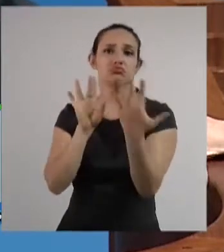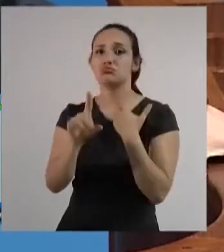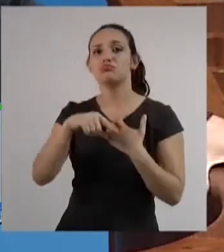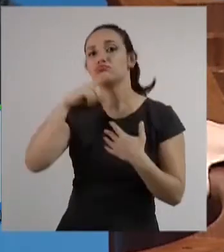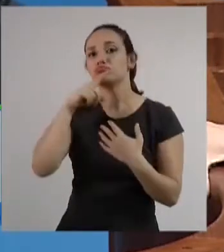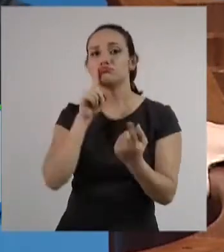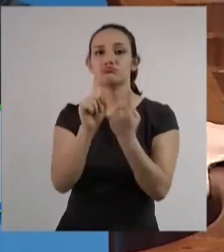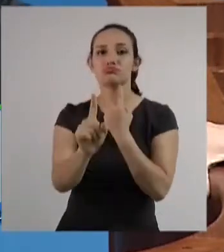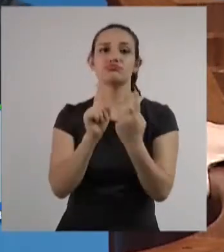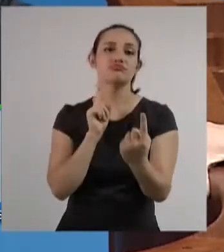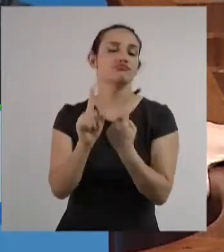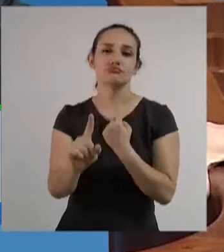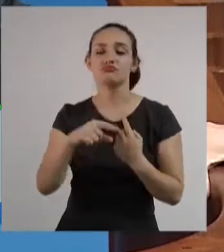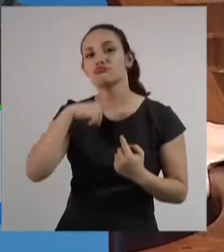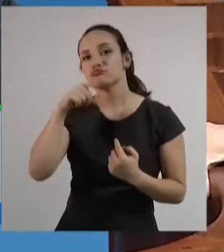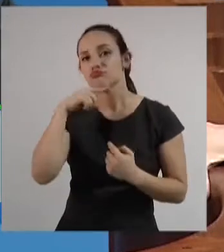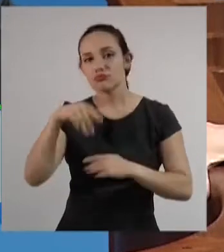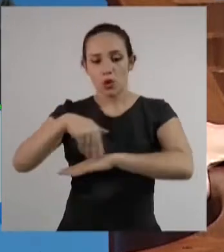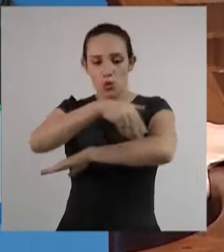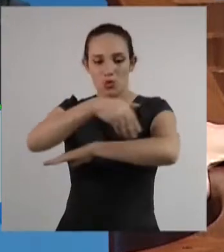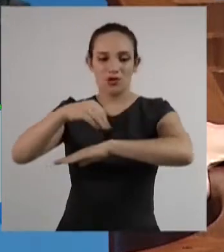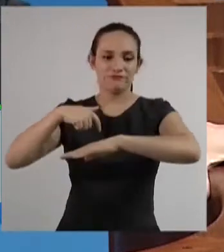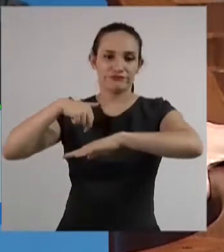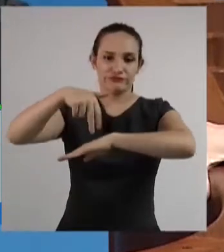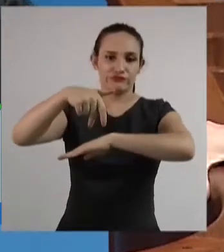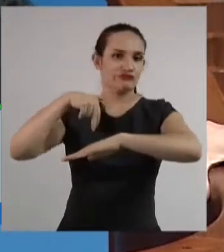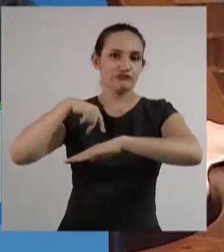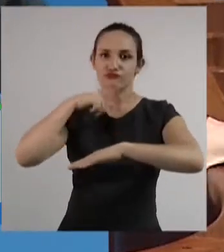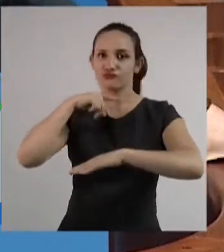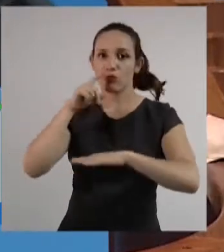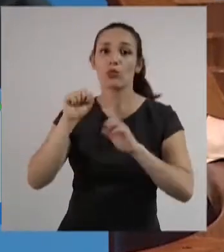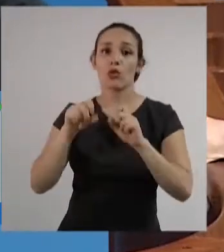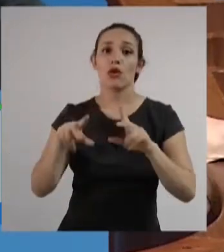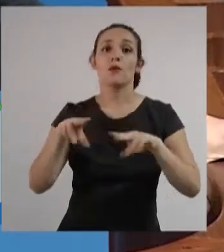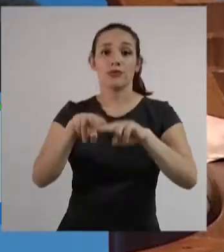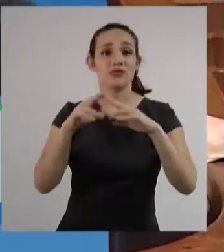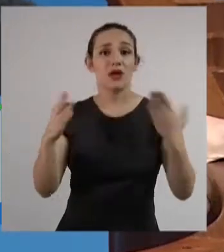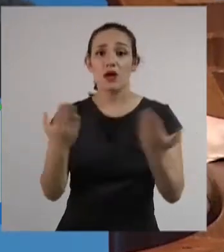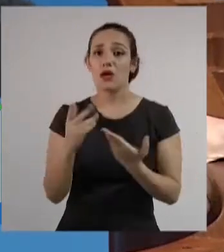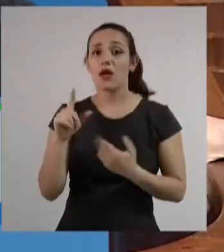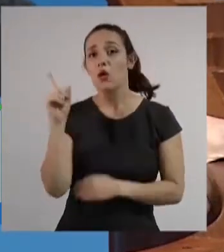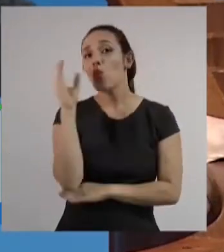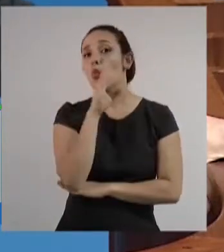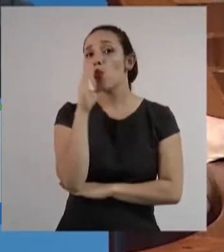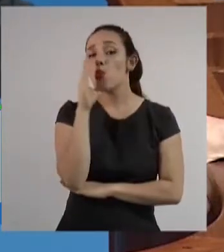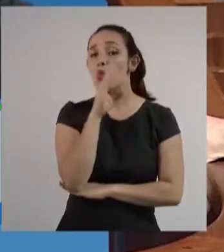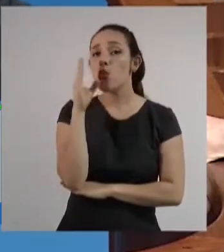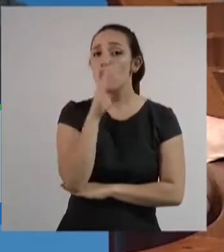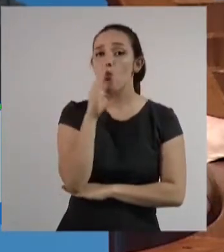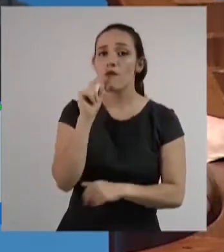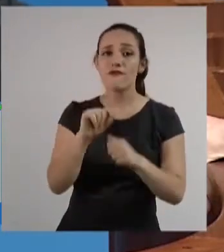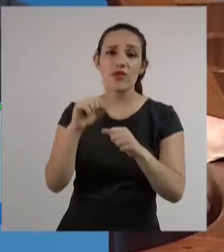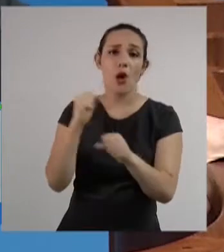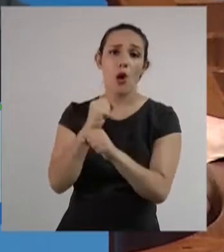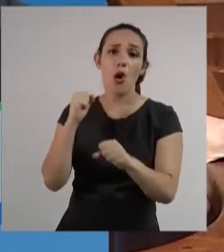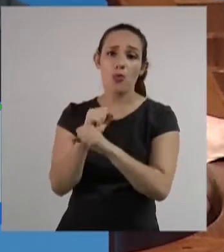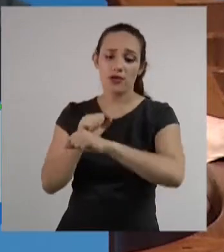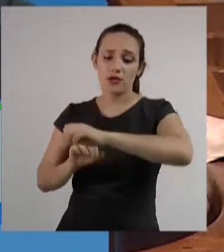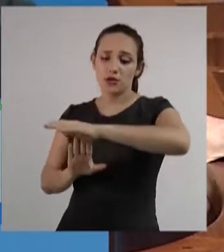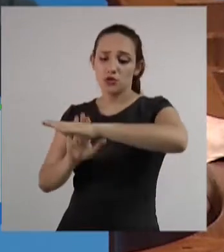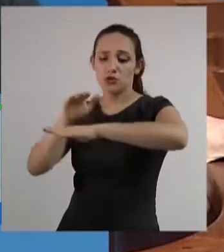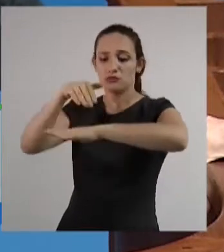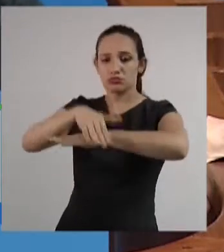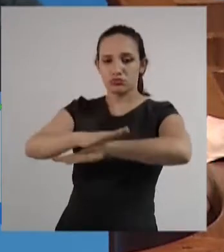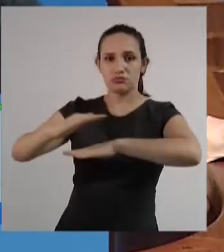pé. Então, nós consideramos urgente a instalação desses redutores de